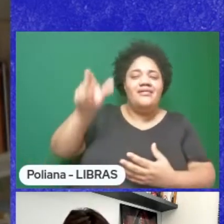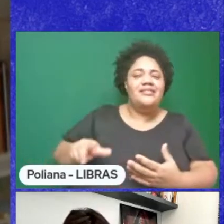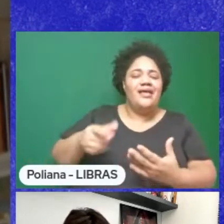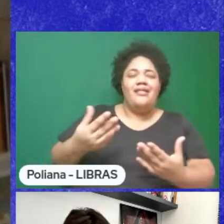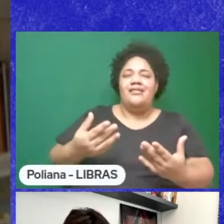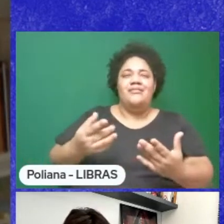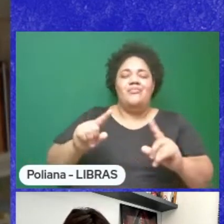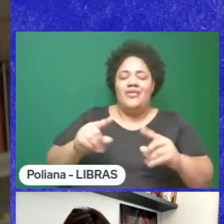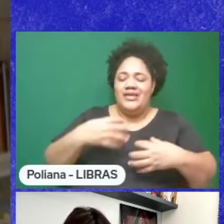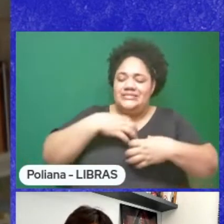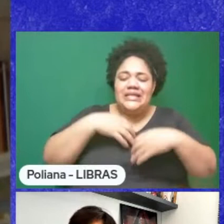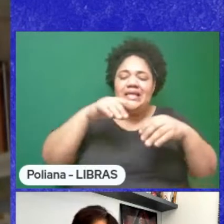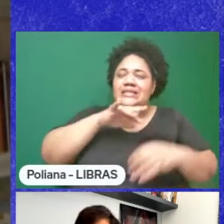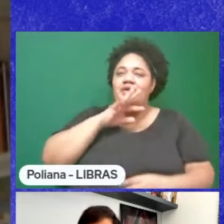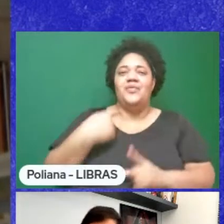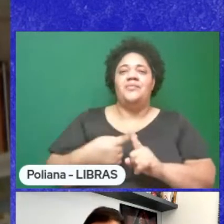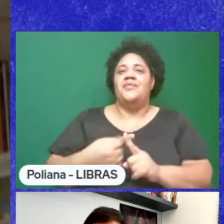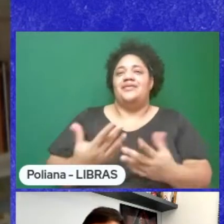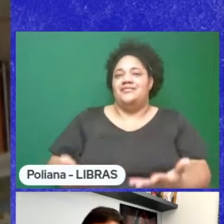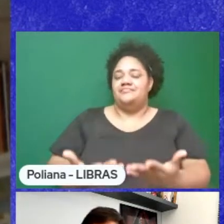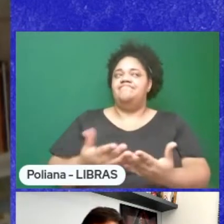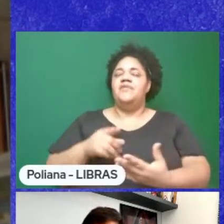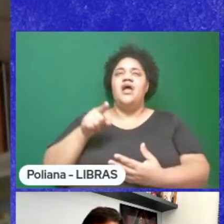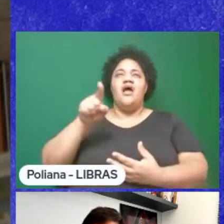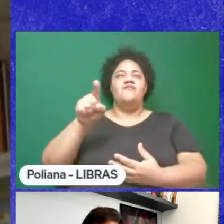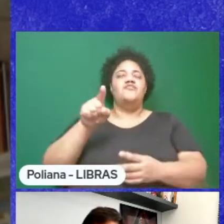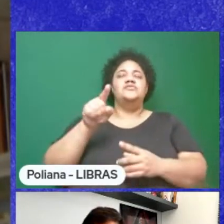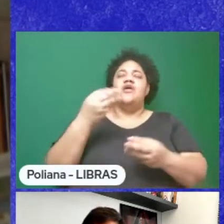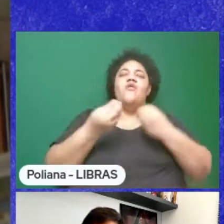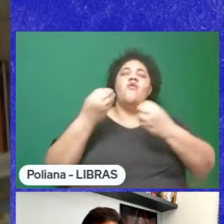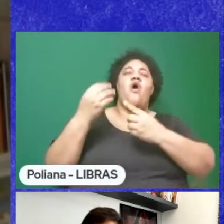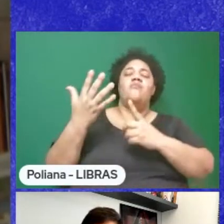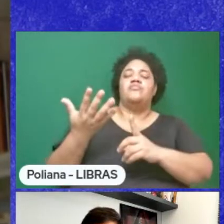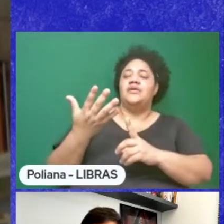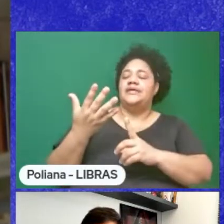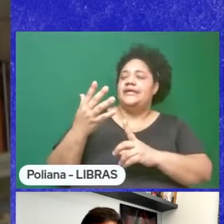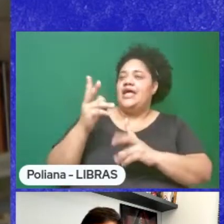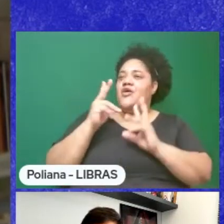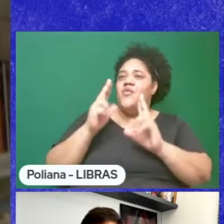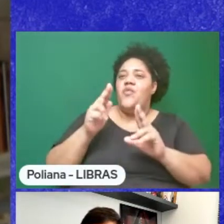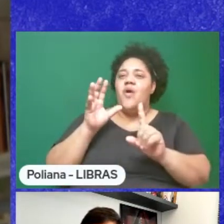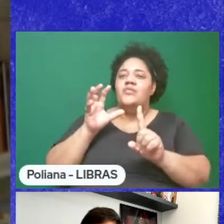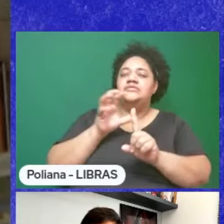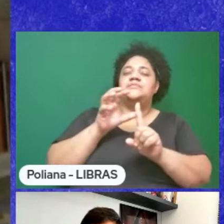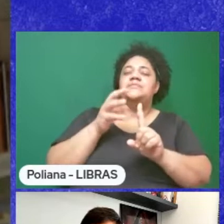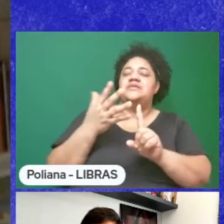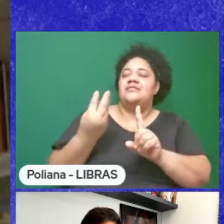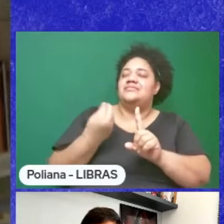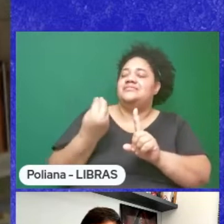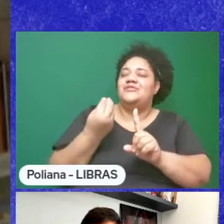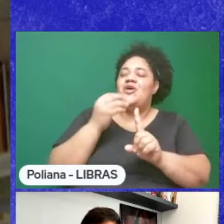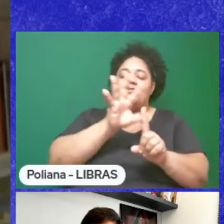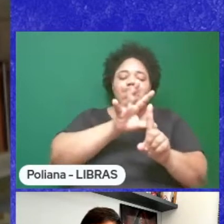inspiração de isso foi algo que você foi muito atrás para saber, você presenciou algo,